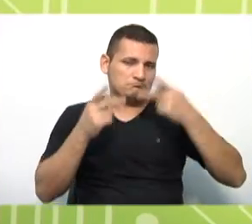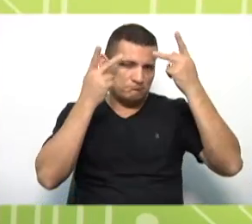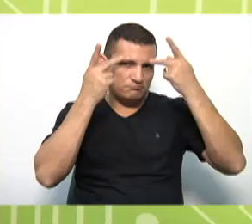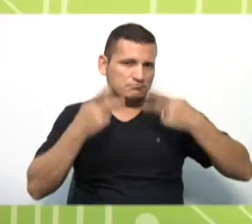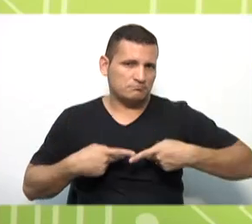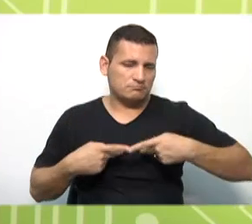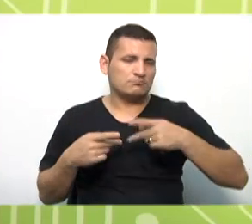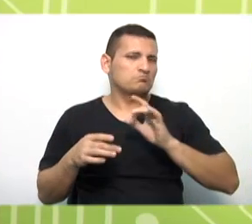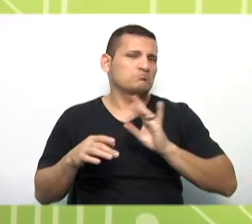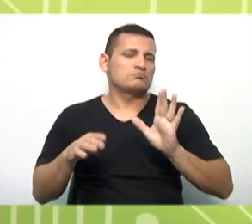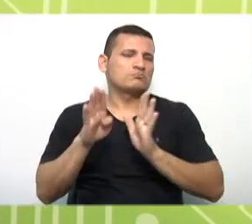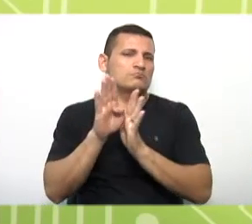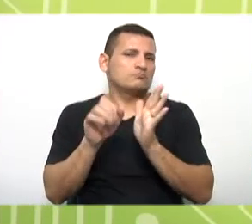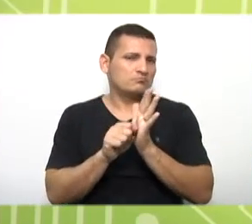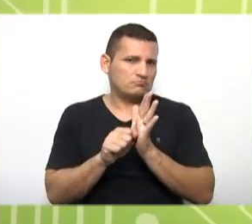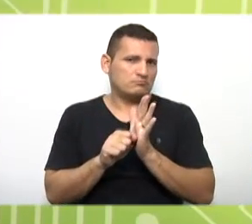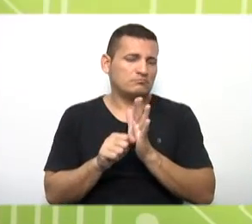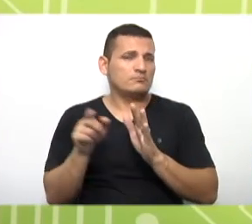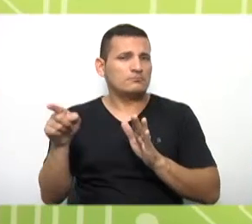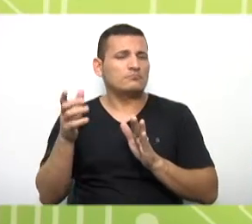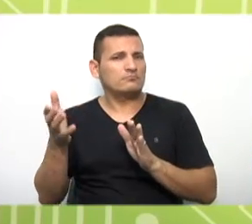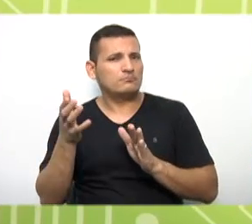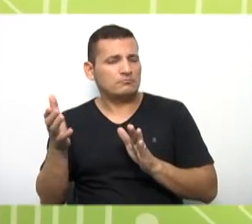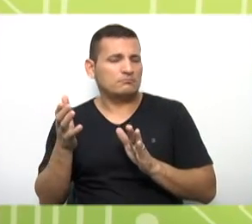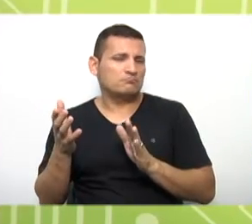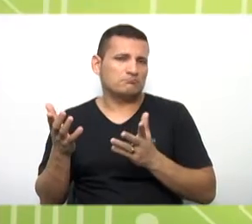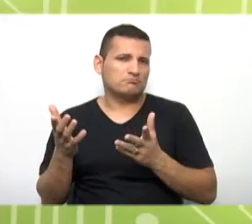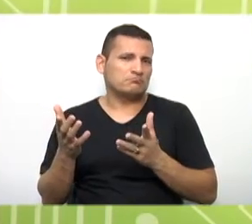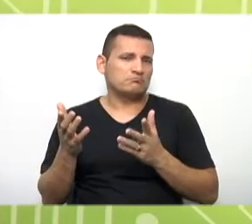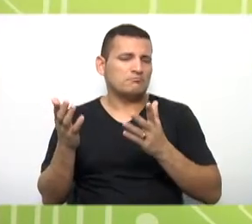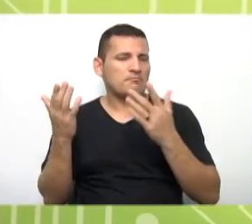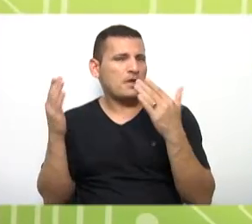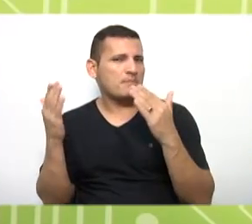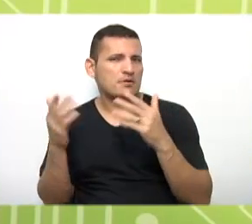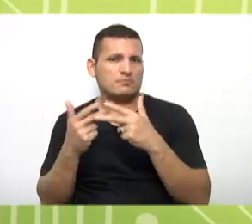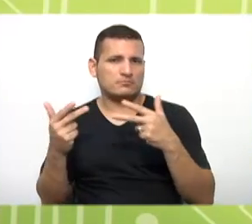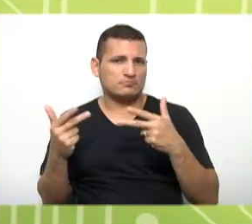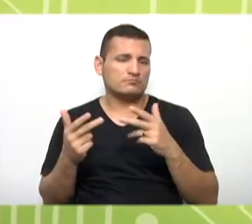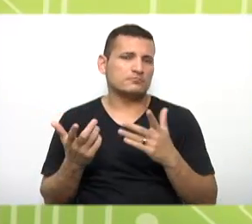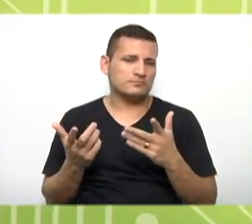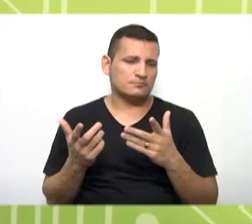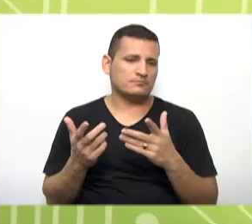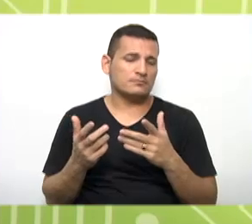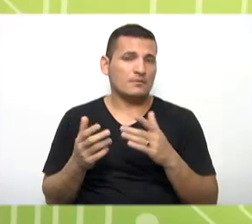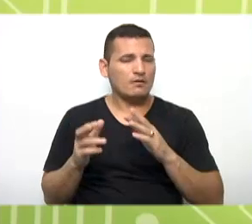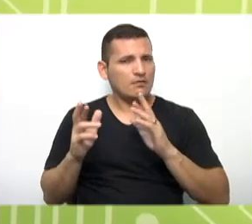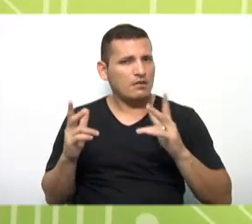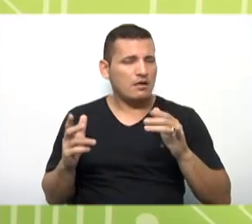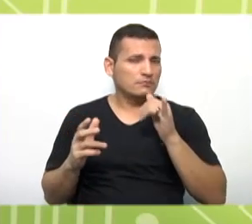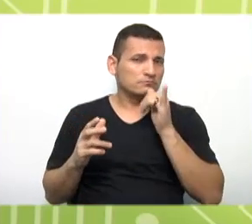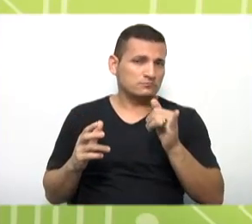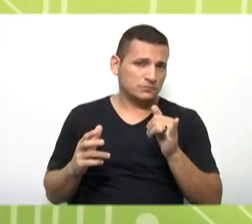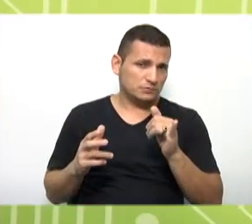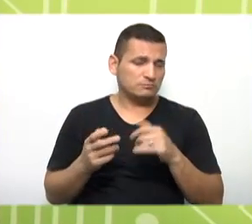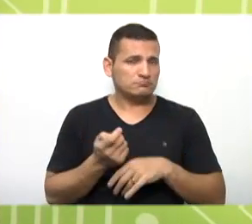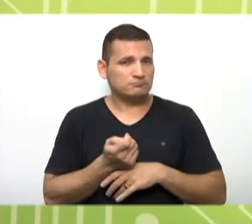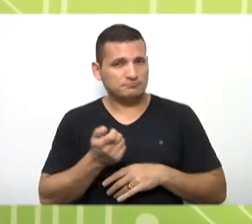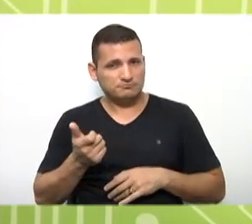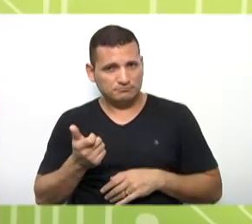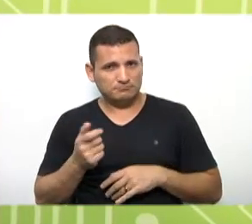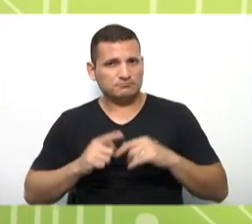recompensa simbólica. Ele quer receber um elogio. É claro que se vier o elogio junto com a